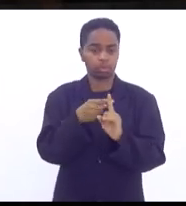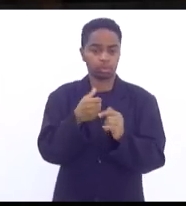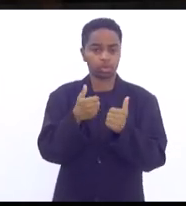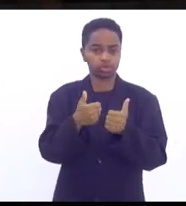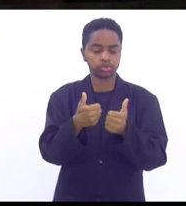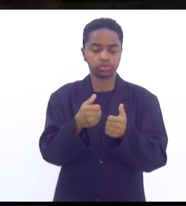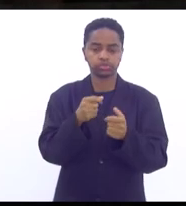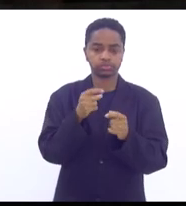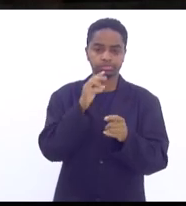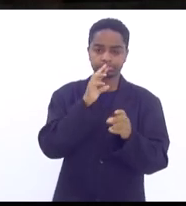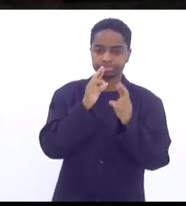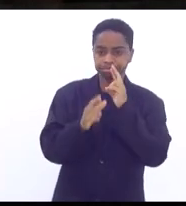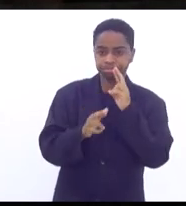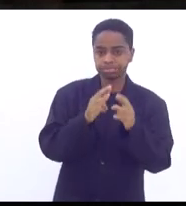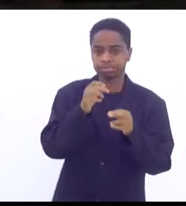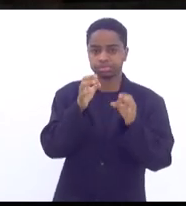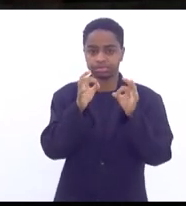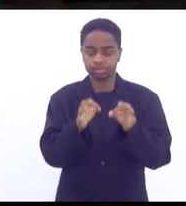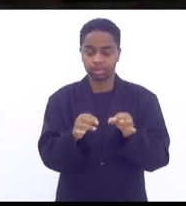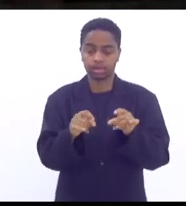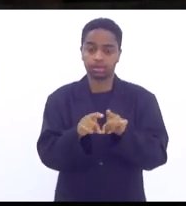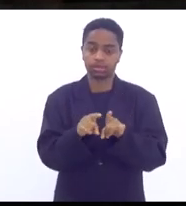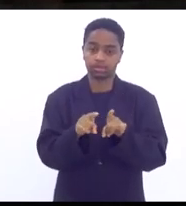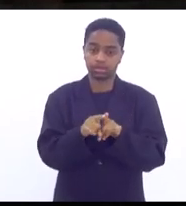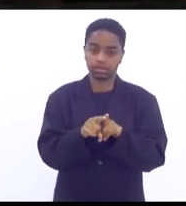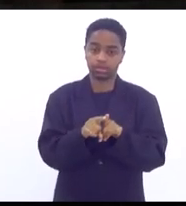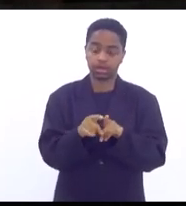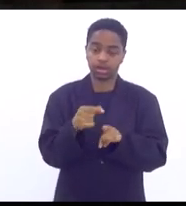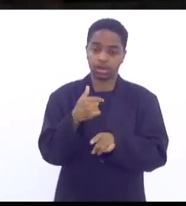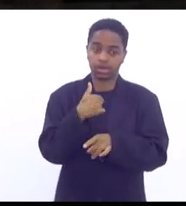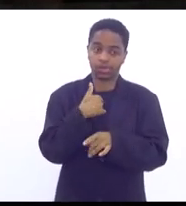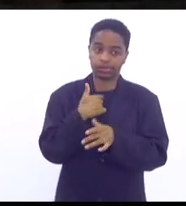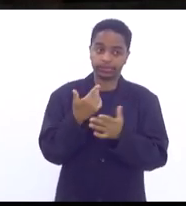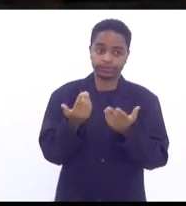positivamente. Por via de consequência, fico eu